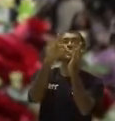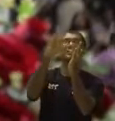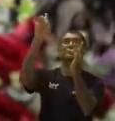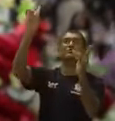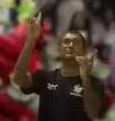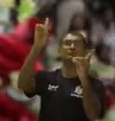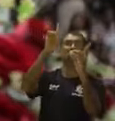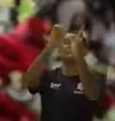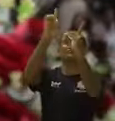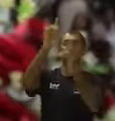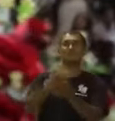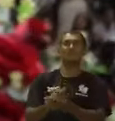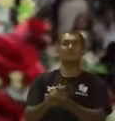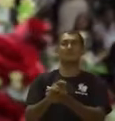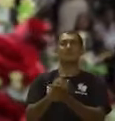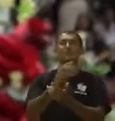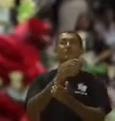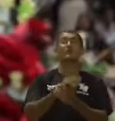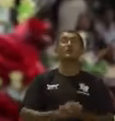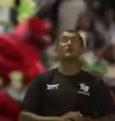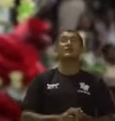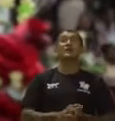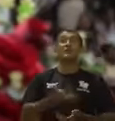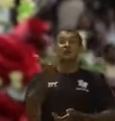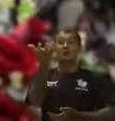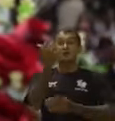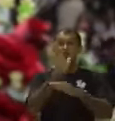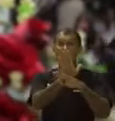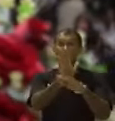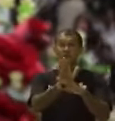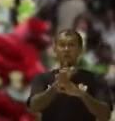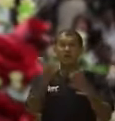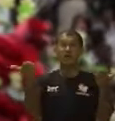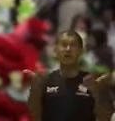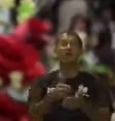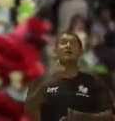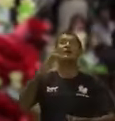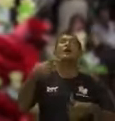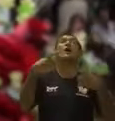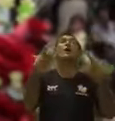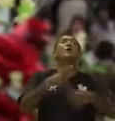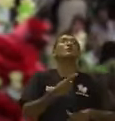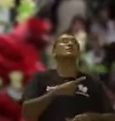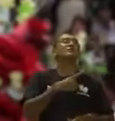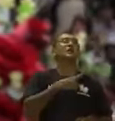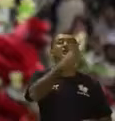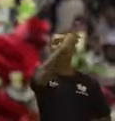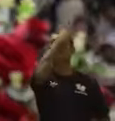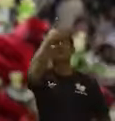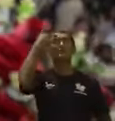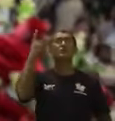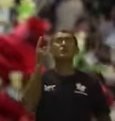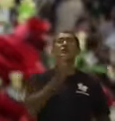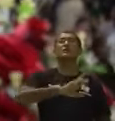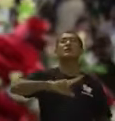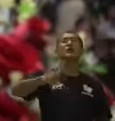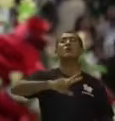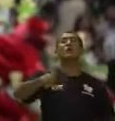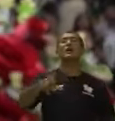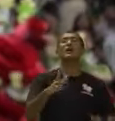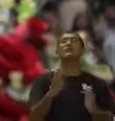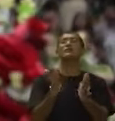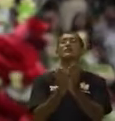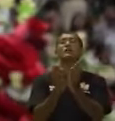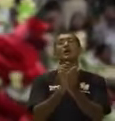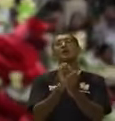nome a qual devemos ser salvos. E eu quero lhe ajudar agora, onde está entre nós uma pessoa não evangélica